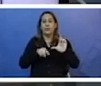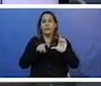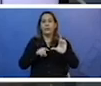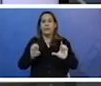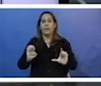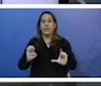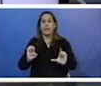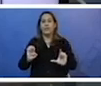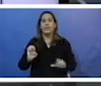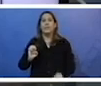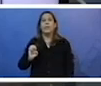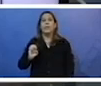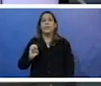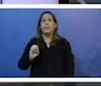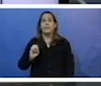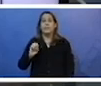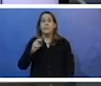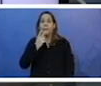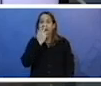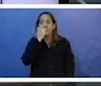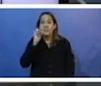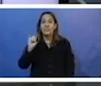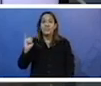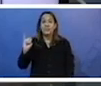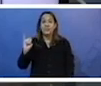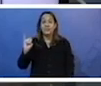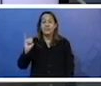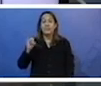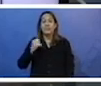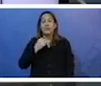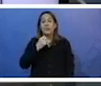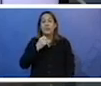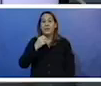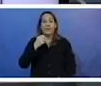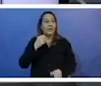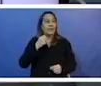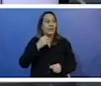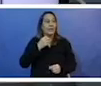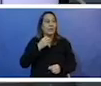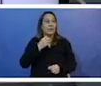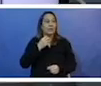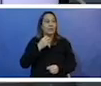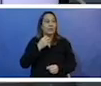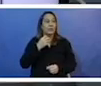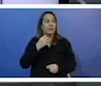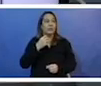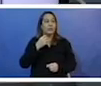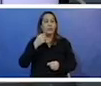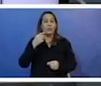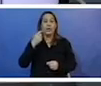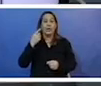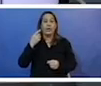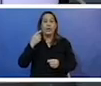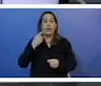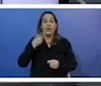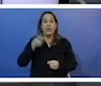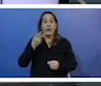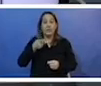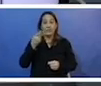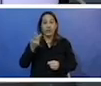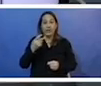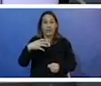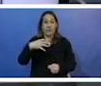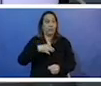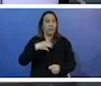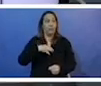elama. Por que que isso acontece? A pronúncia nem sempre vai ser igual à forma que a